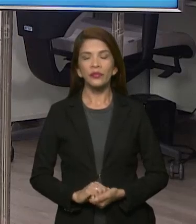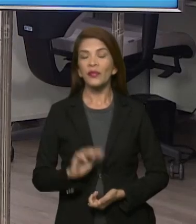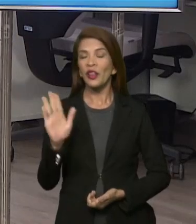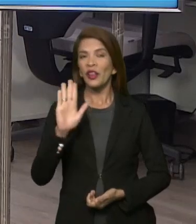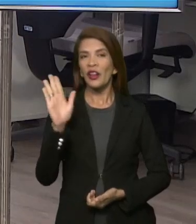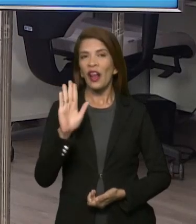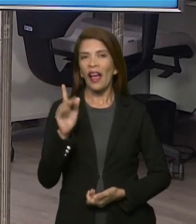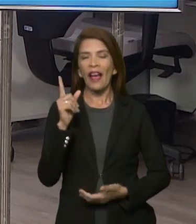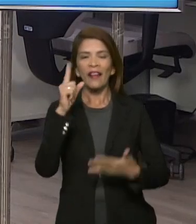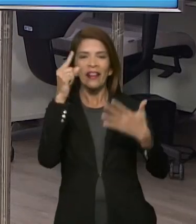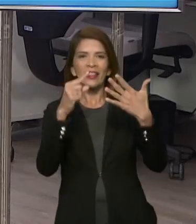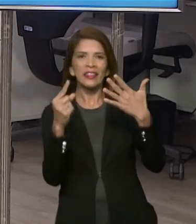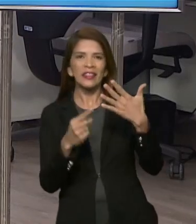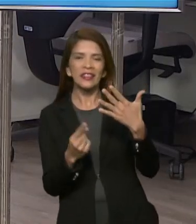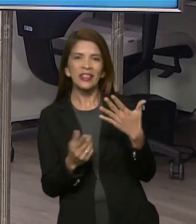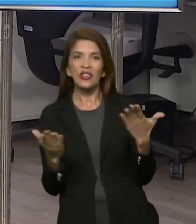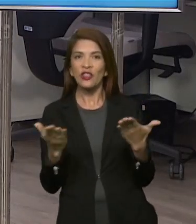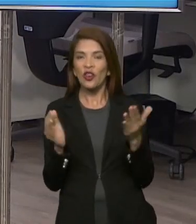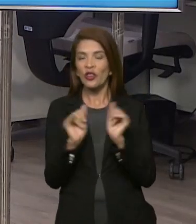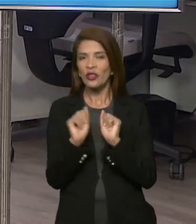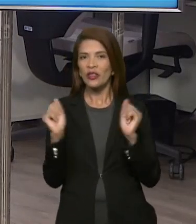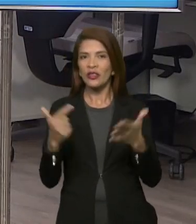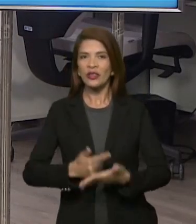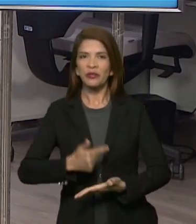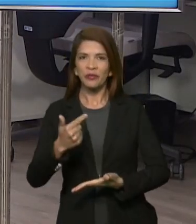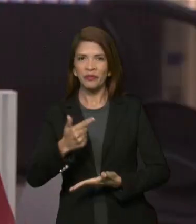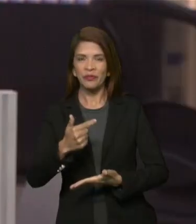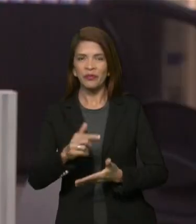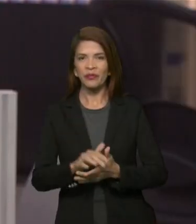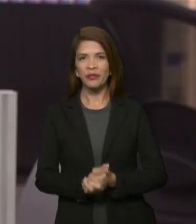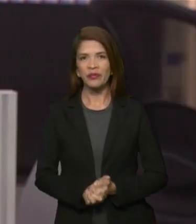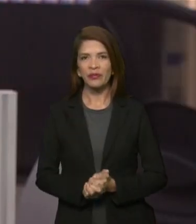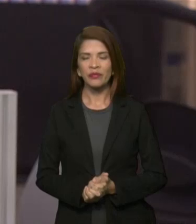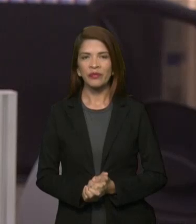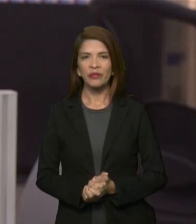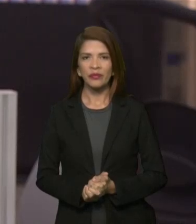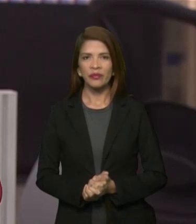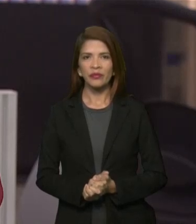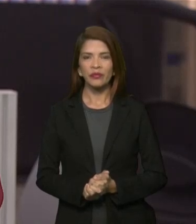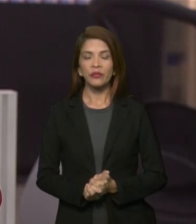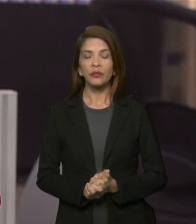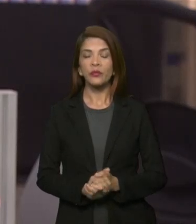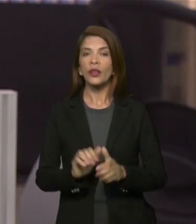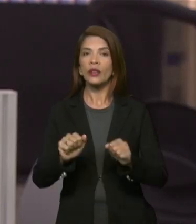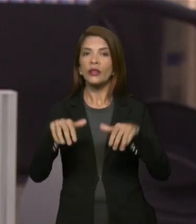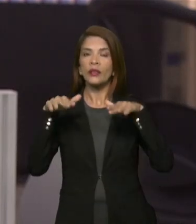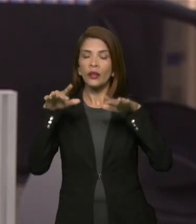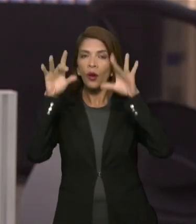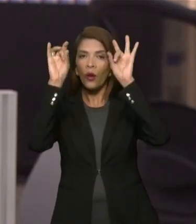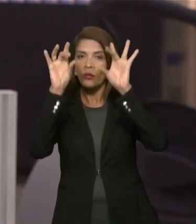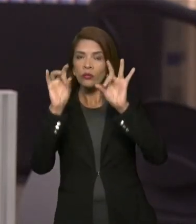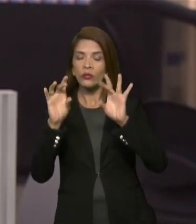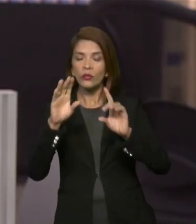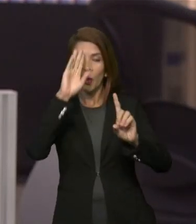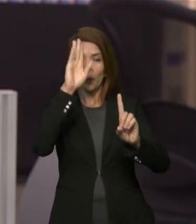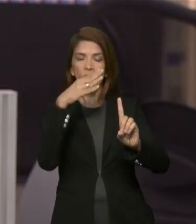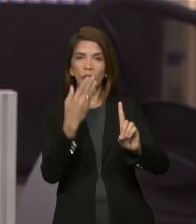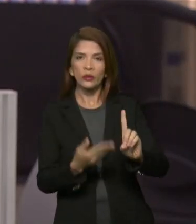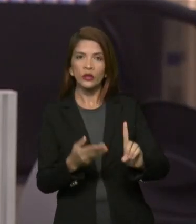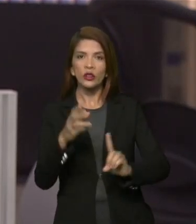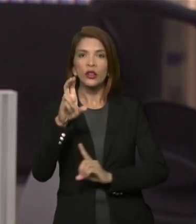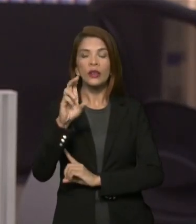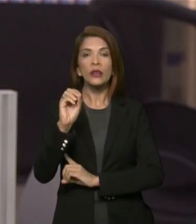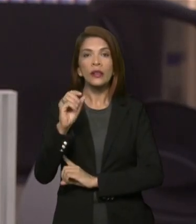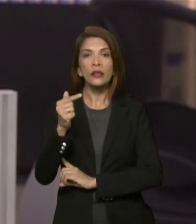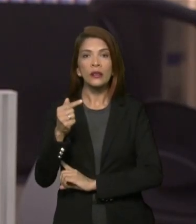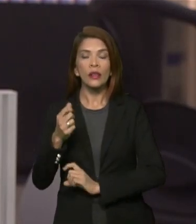Olá, veja os destaques de hoje do Assembleia em Foco, segunda edição. Sessão solene homenageia os 507 anos